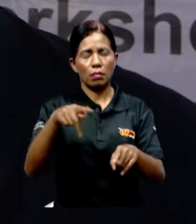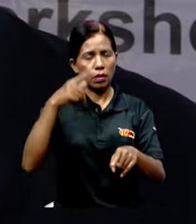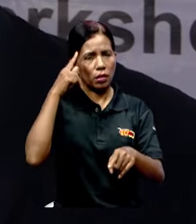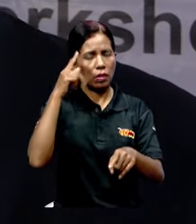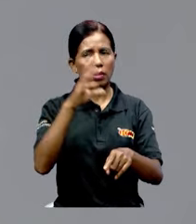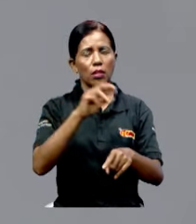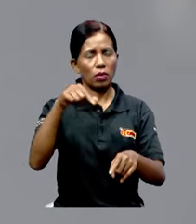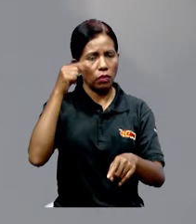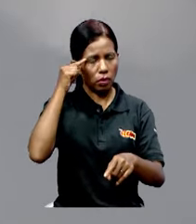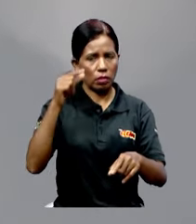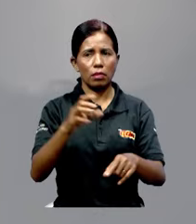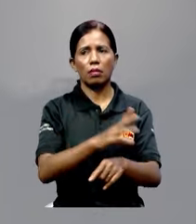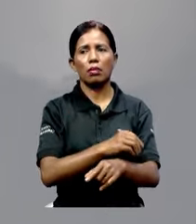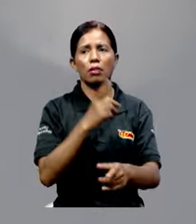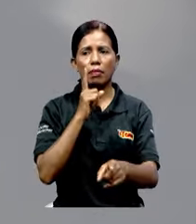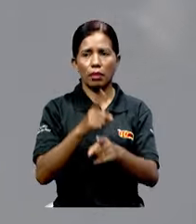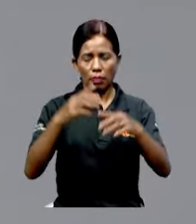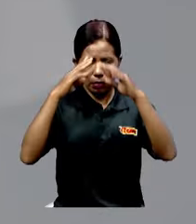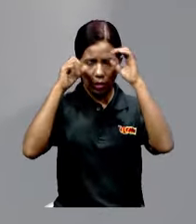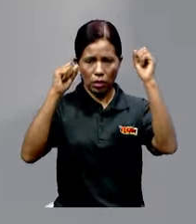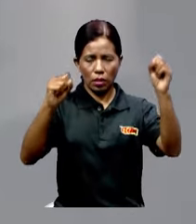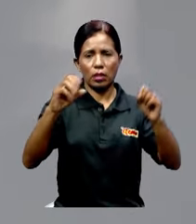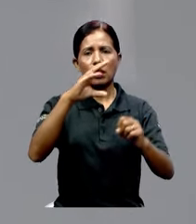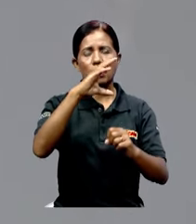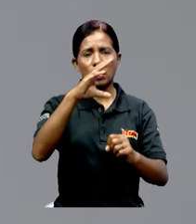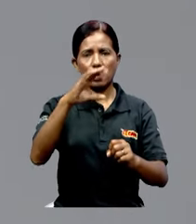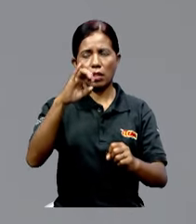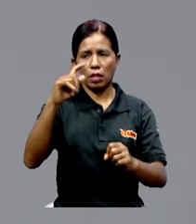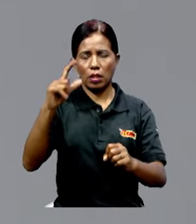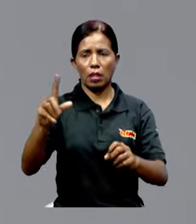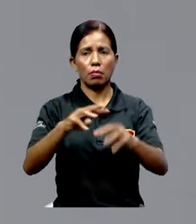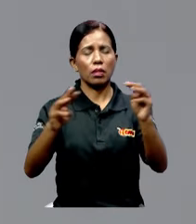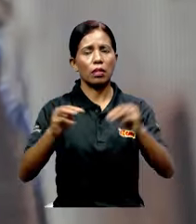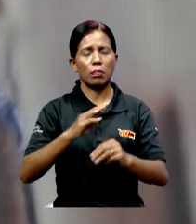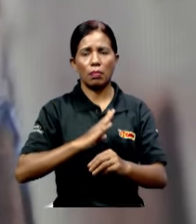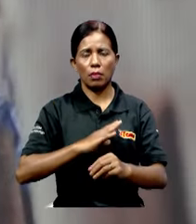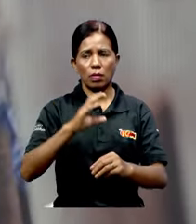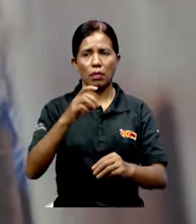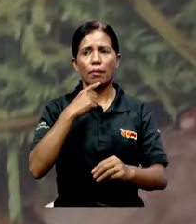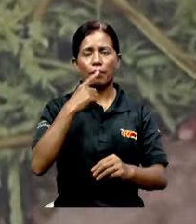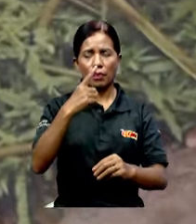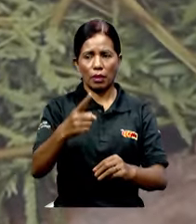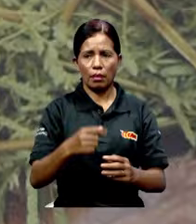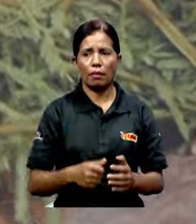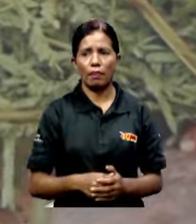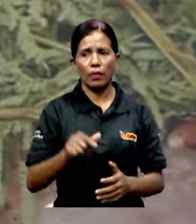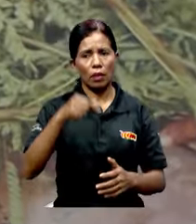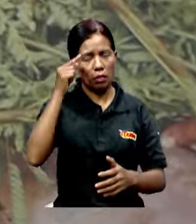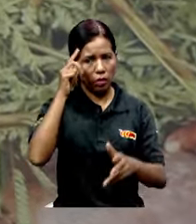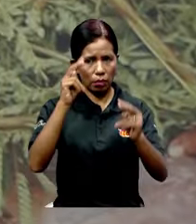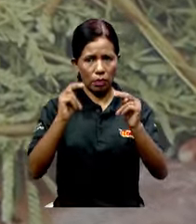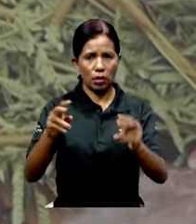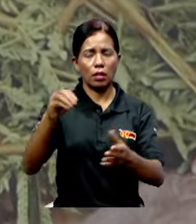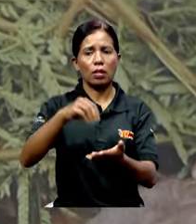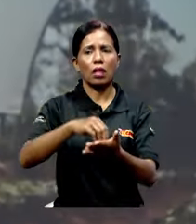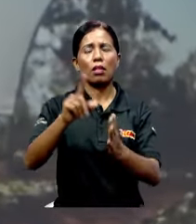estratégica governo importante e a parte selo presidente câmara comércio e indústria município Baucau joe januari res no ki hateten governo precisa criar